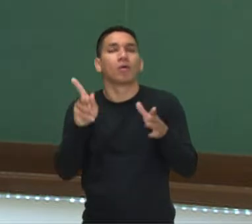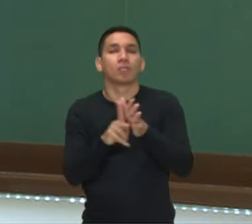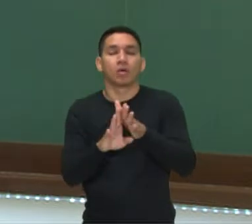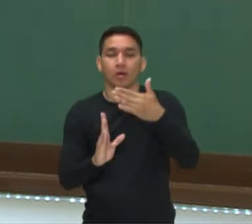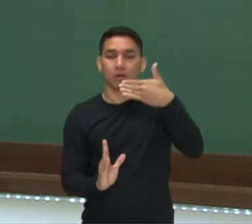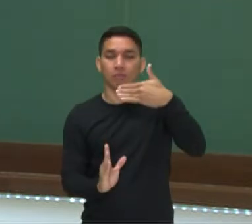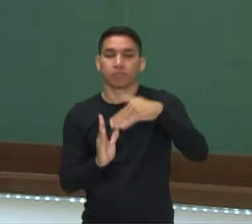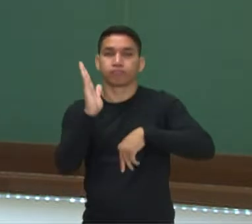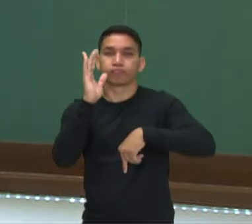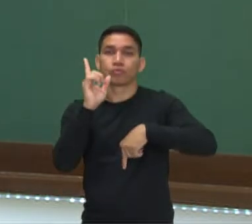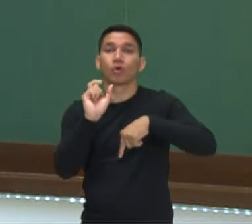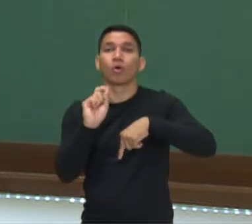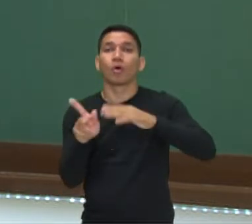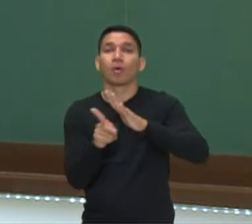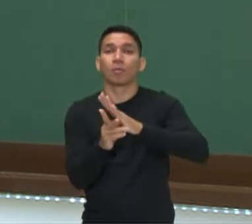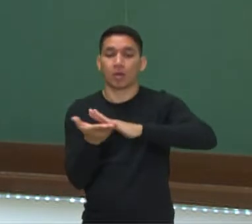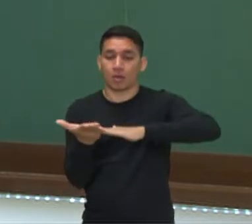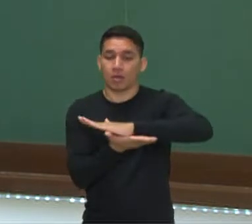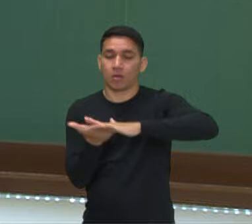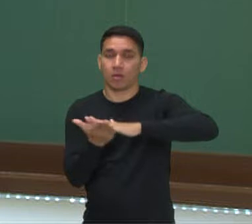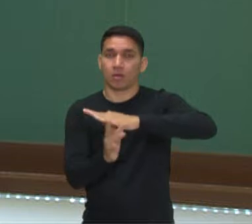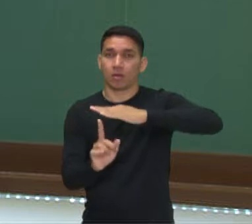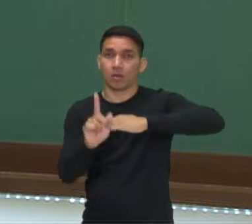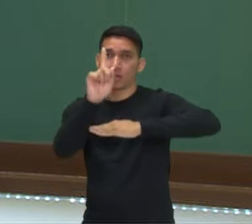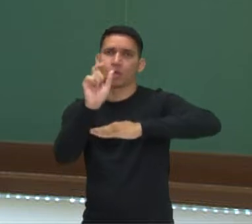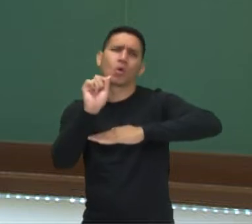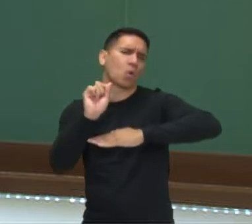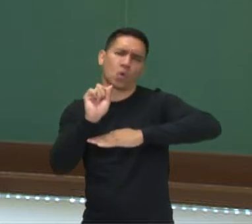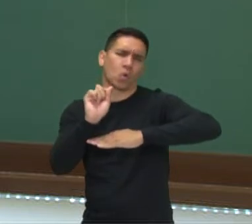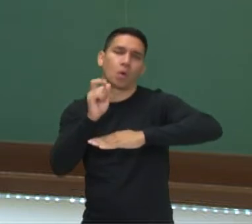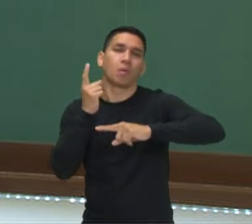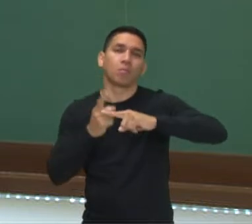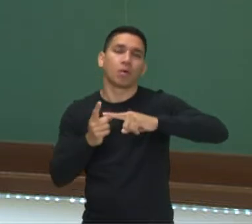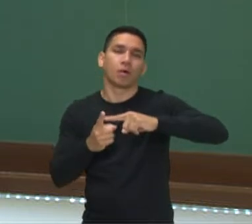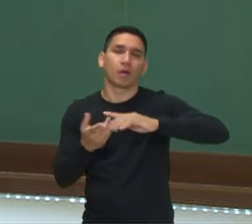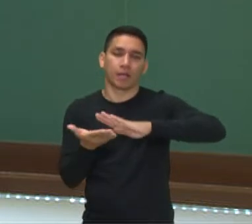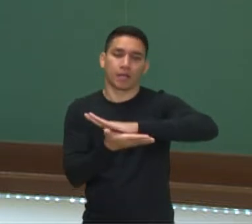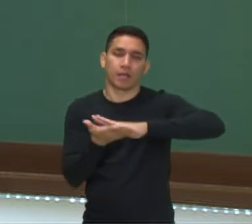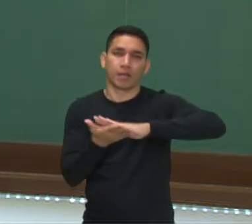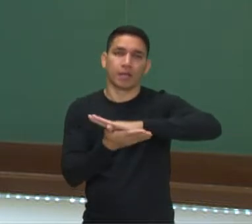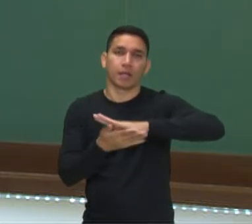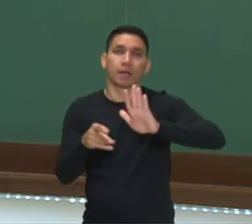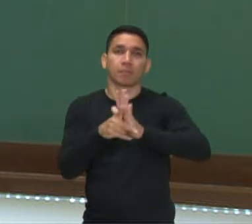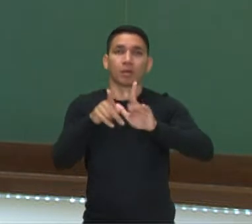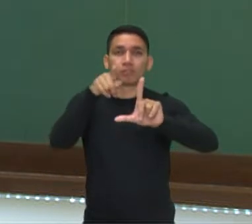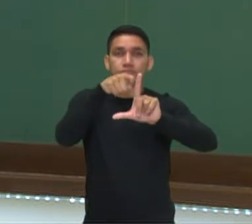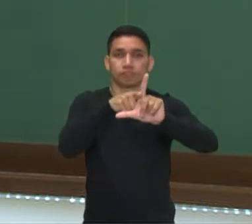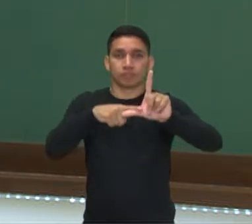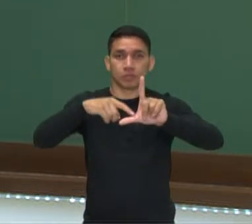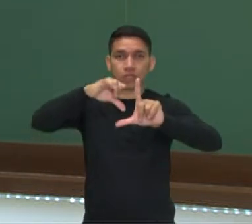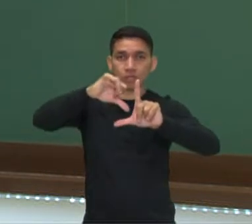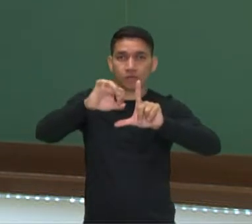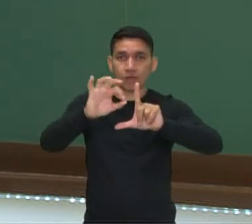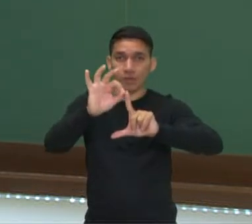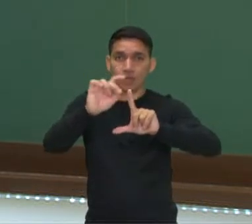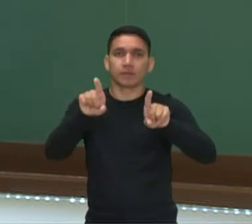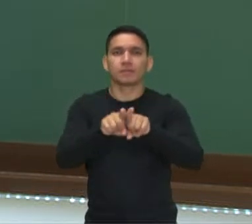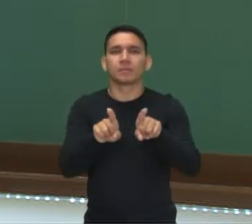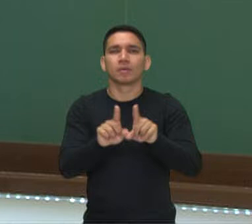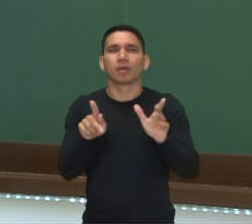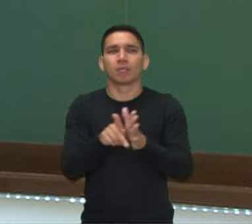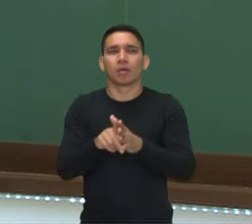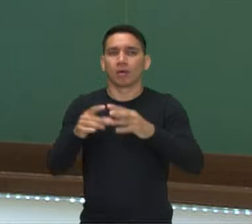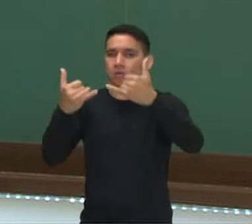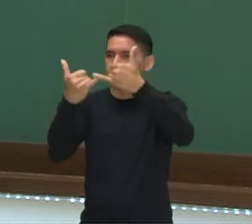sempre para cima, certo? Para cima, na verdade, para fora da superfície e 90 graus. Você também tem a força de tração, que